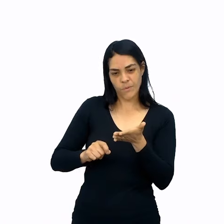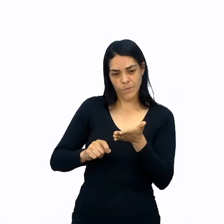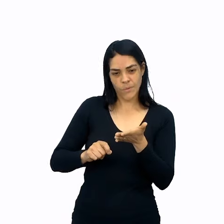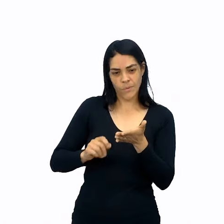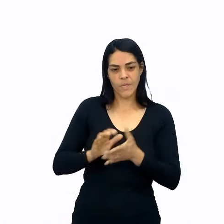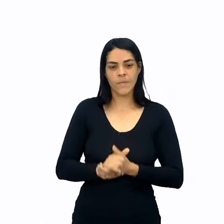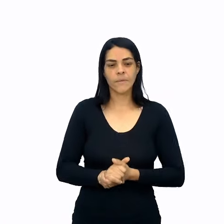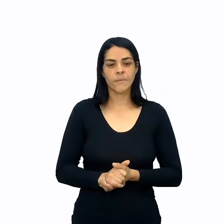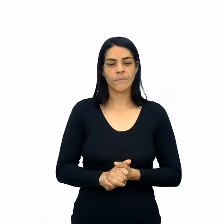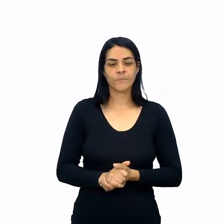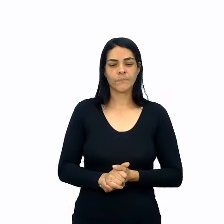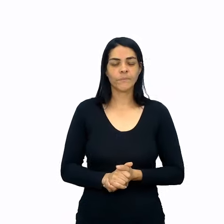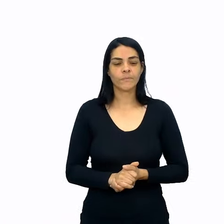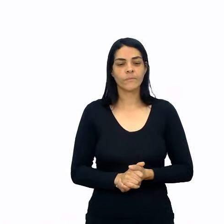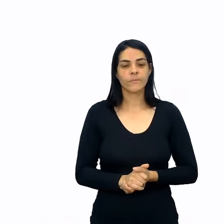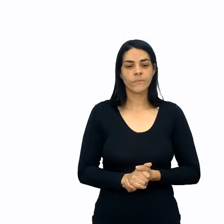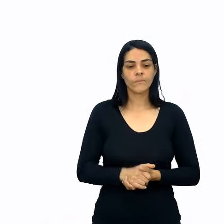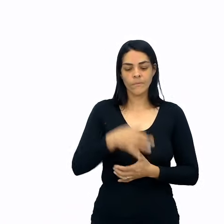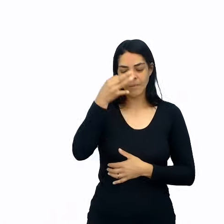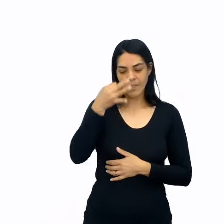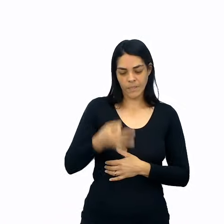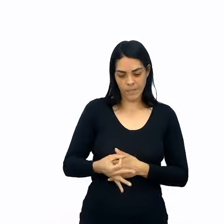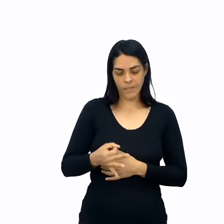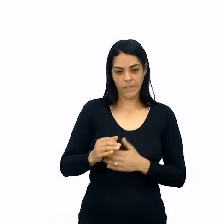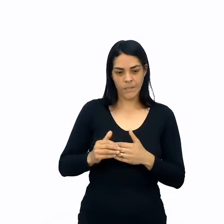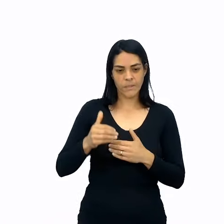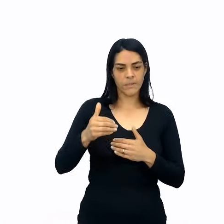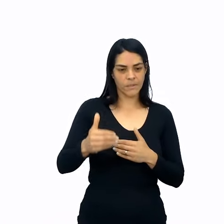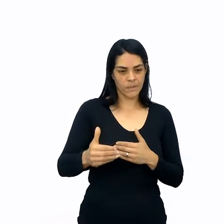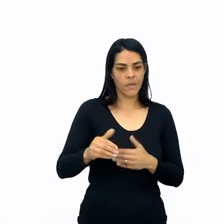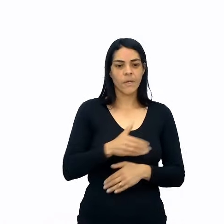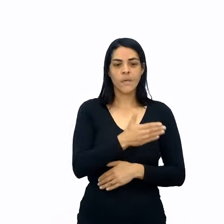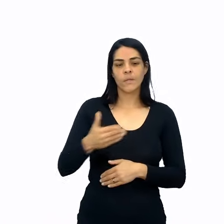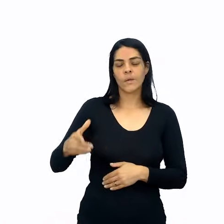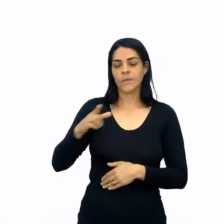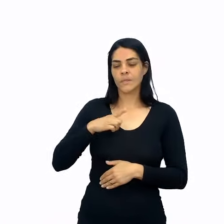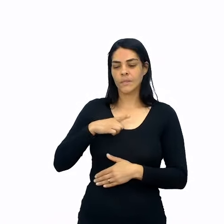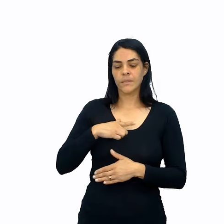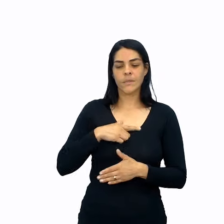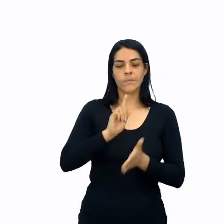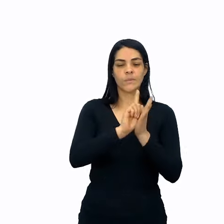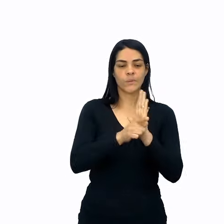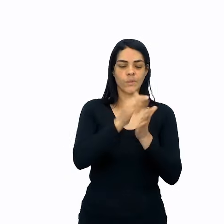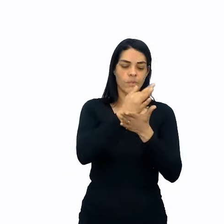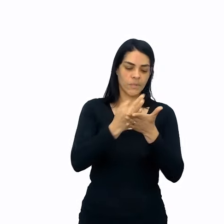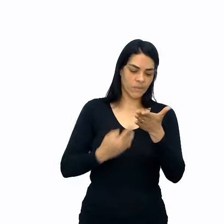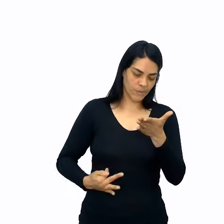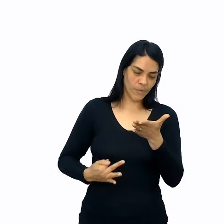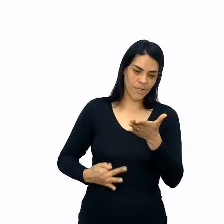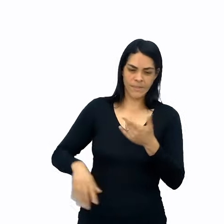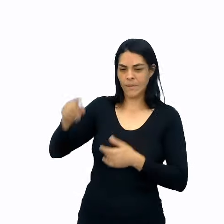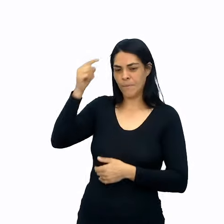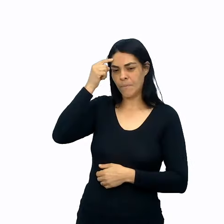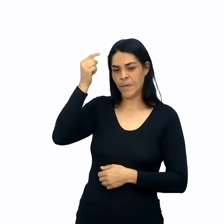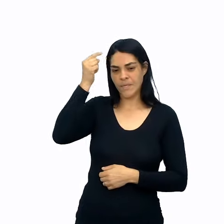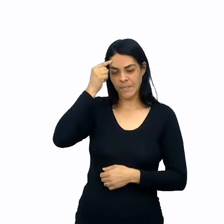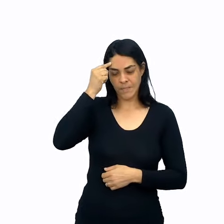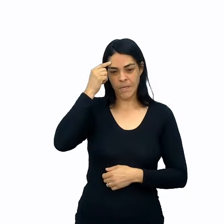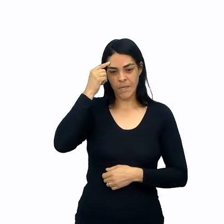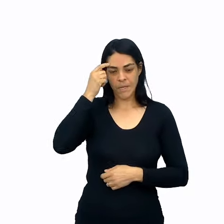proficiente, tá bom? Então, a seguir, nós temos os gêneros textuais pensando nos seus